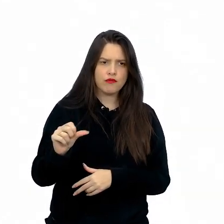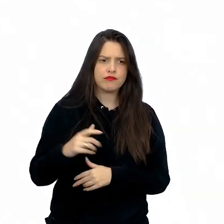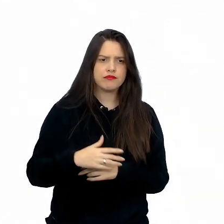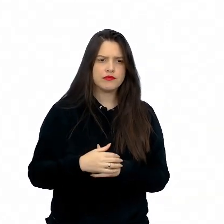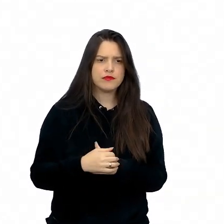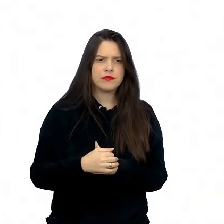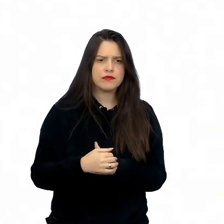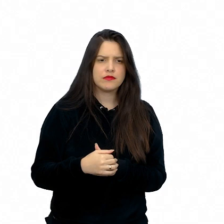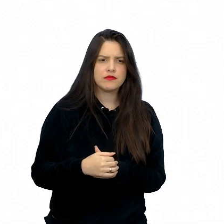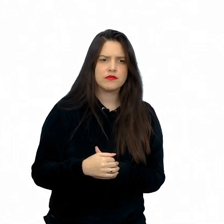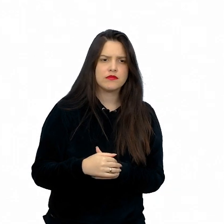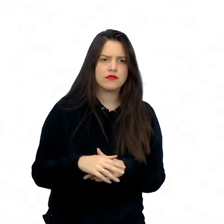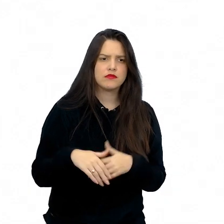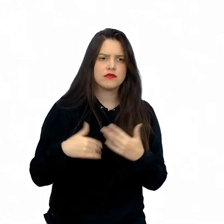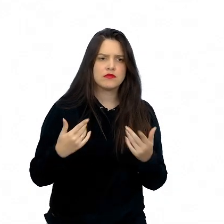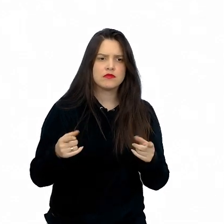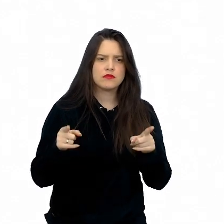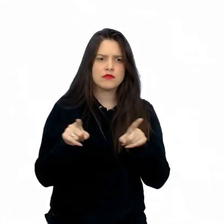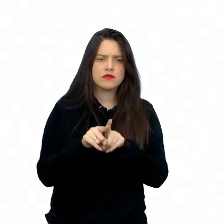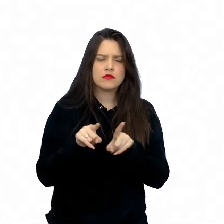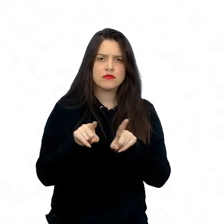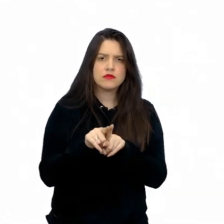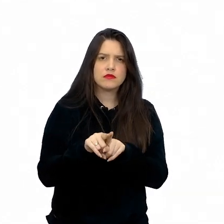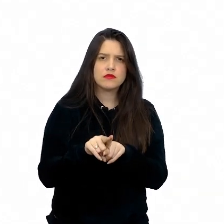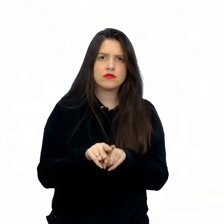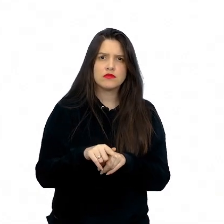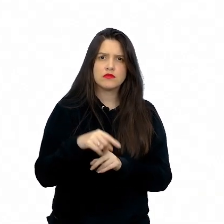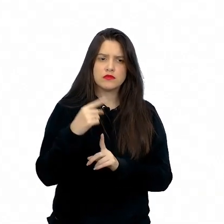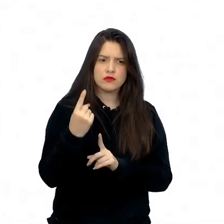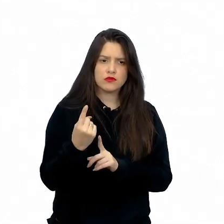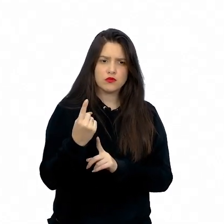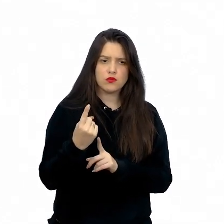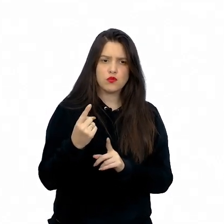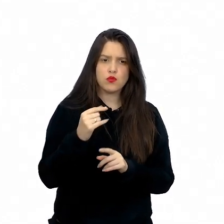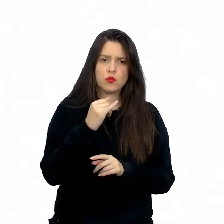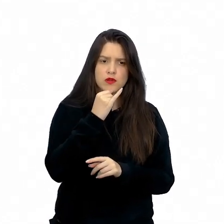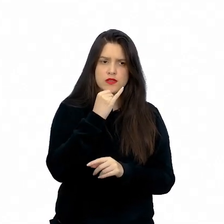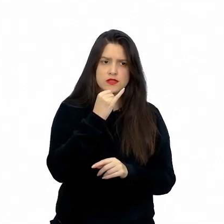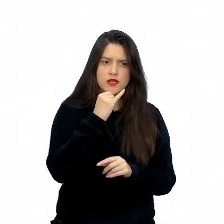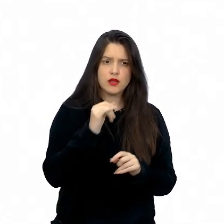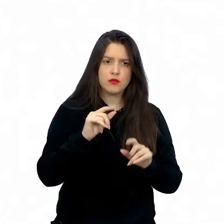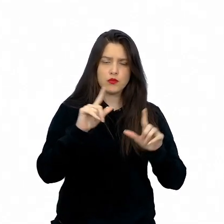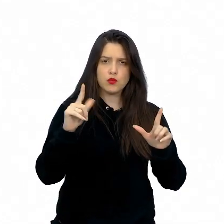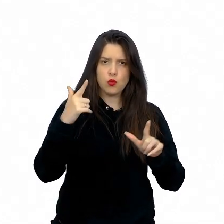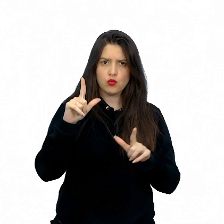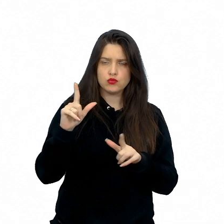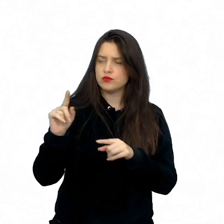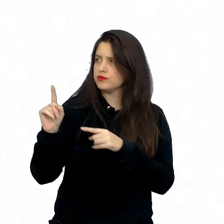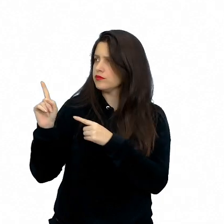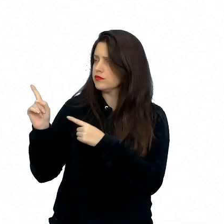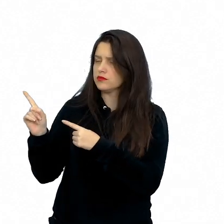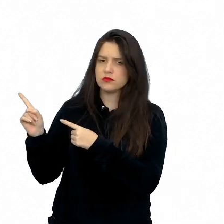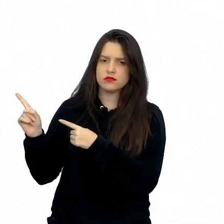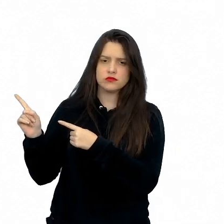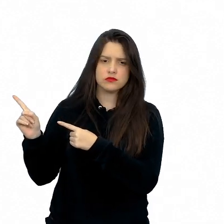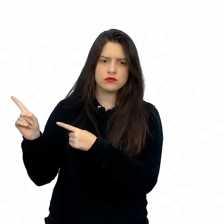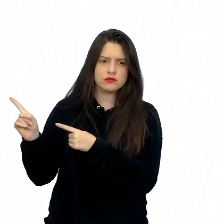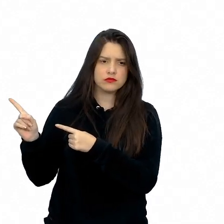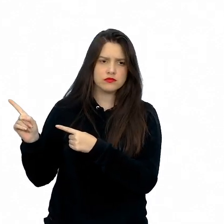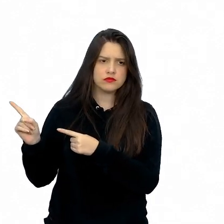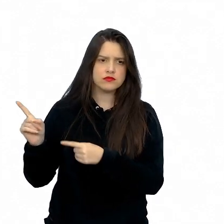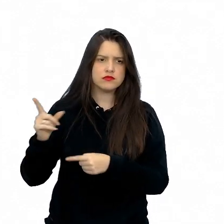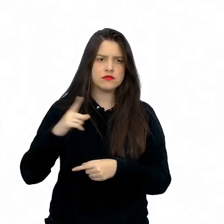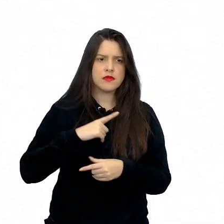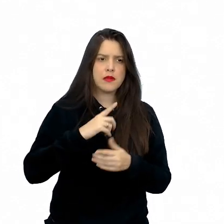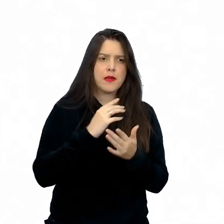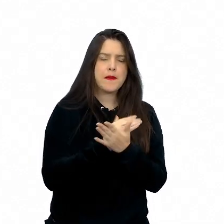Então, esse é um exemplo. O outro exemplo já é mais complexo, diria